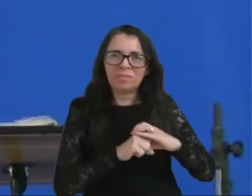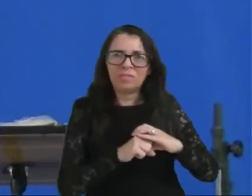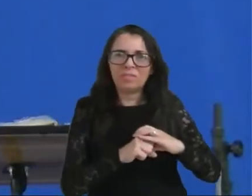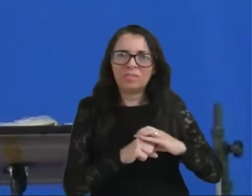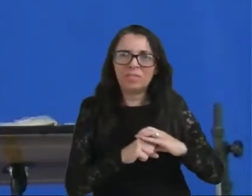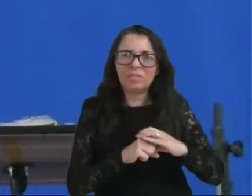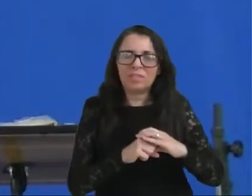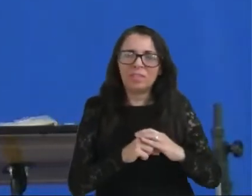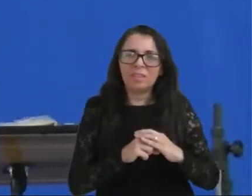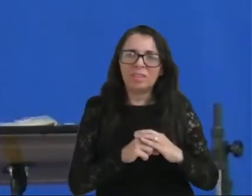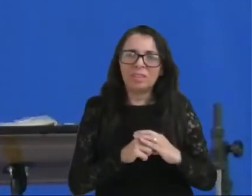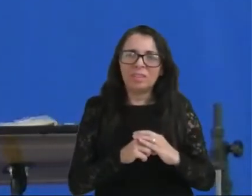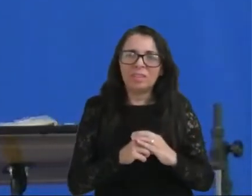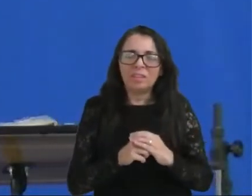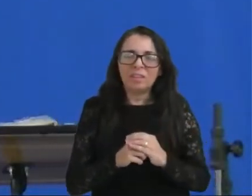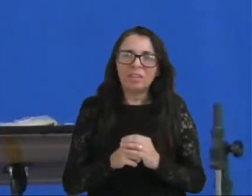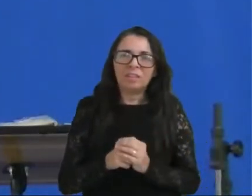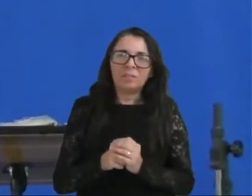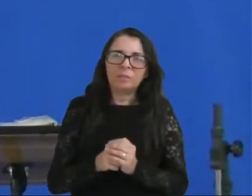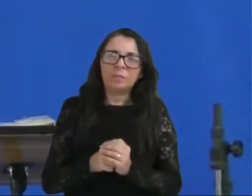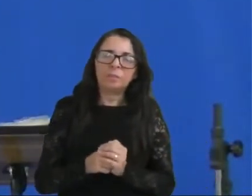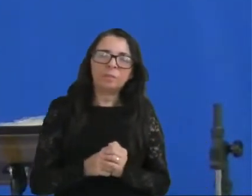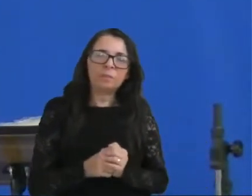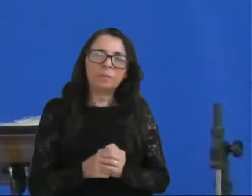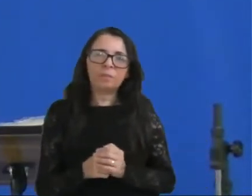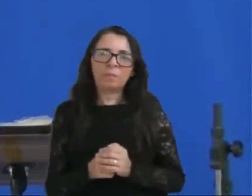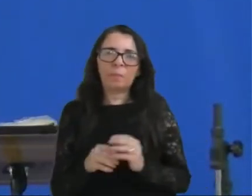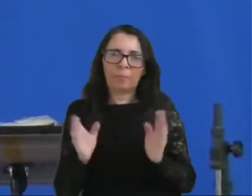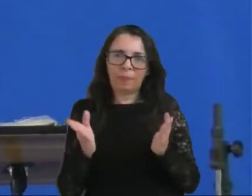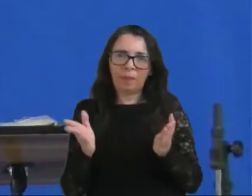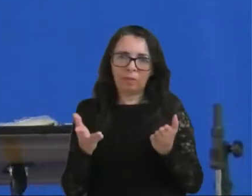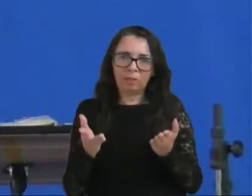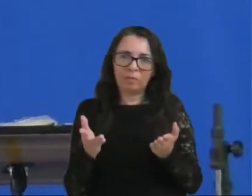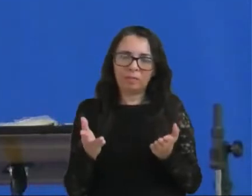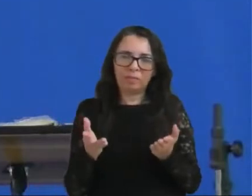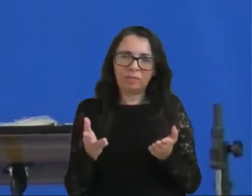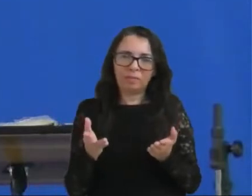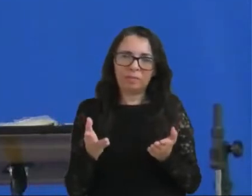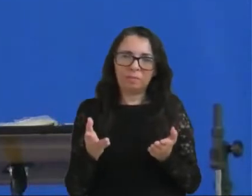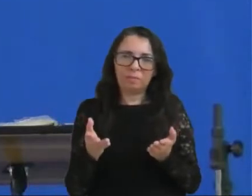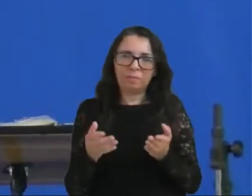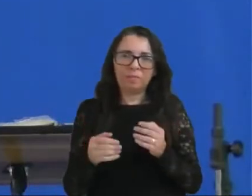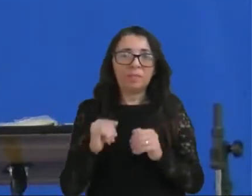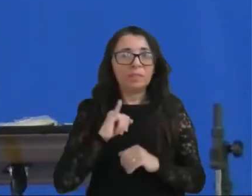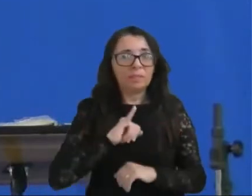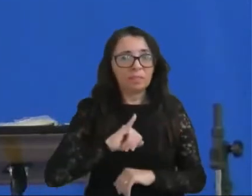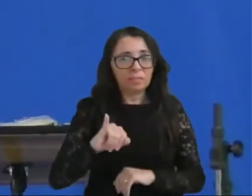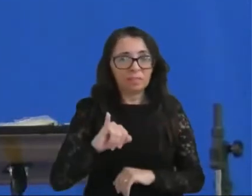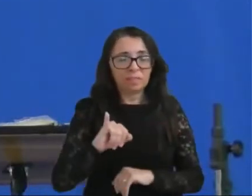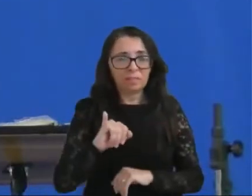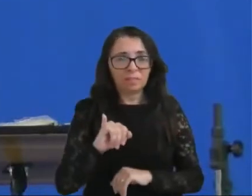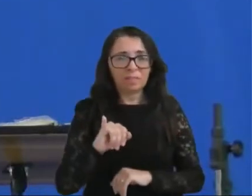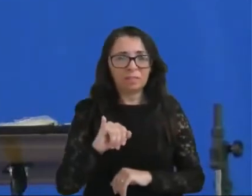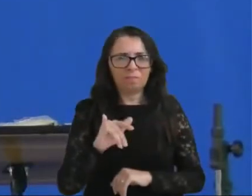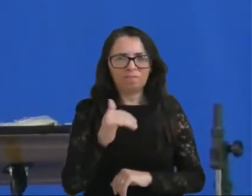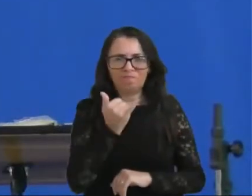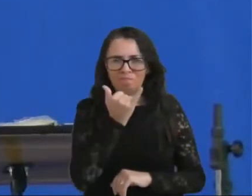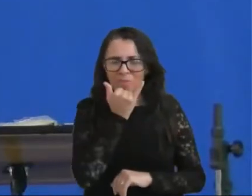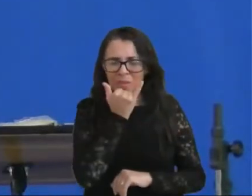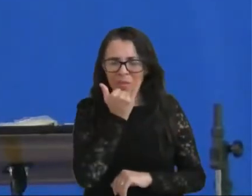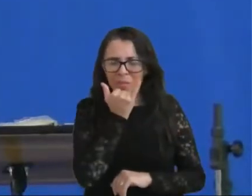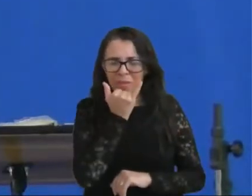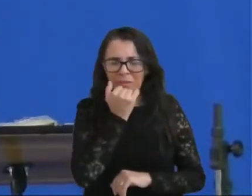de você voltar para Jesus. O que é que tem te impedido? O que é que tem te deixado você distante de